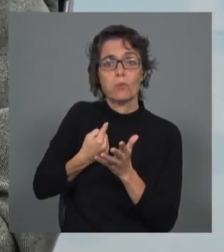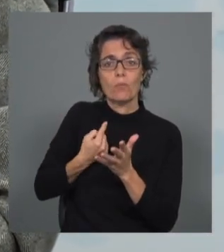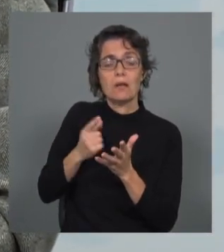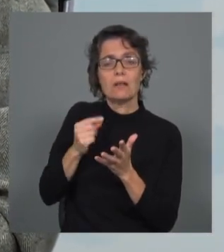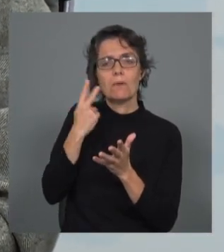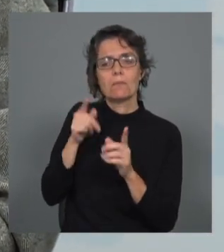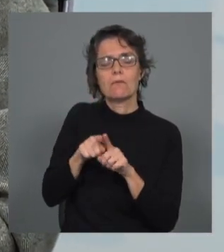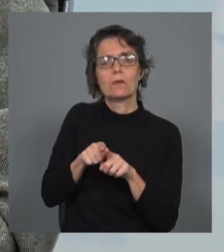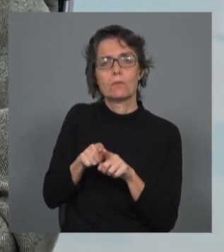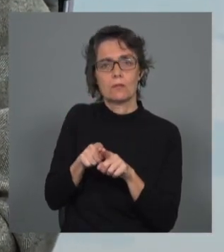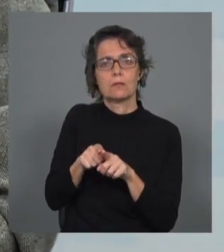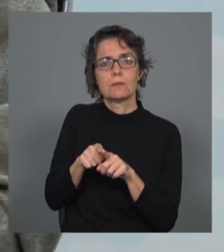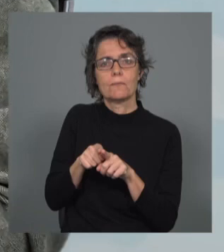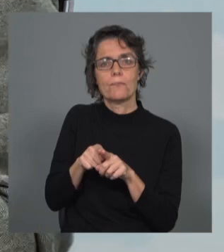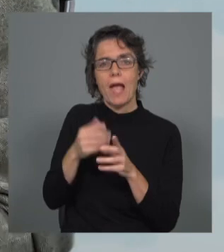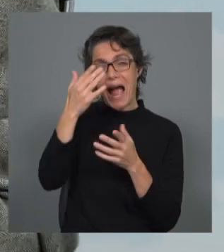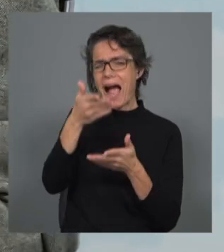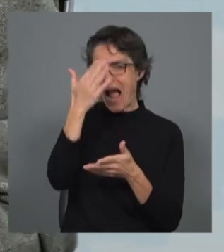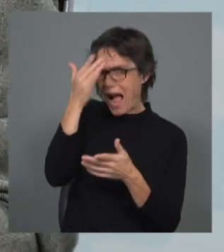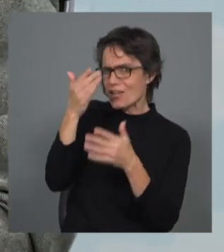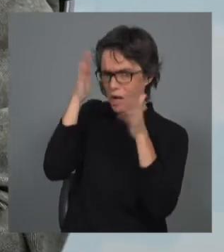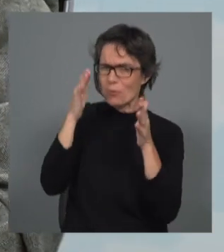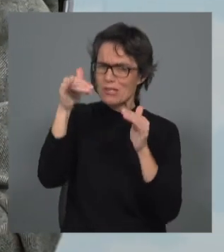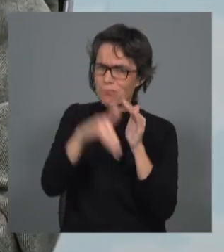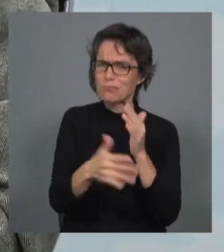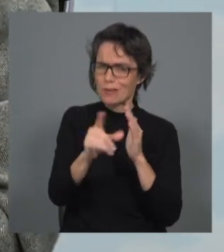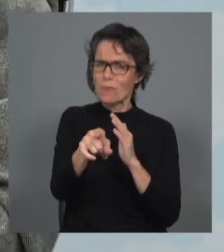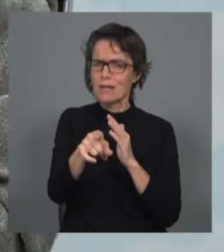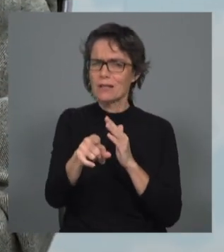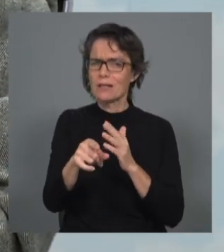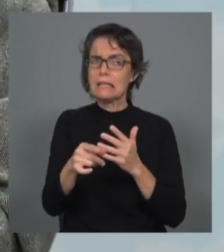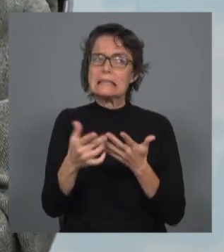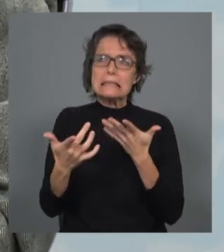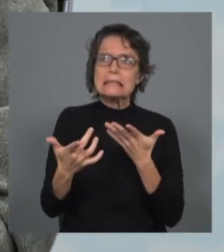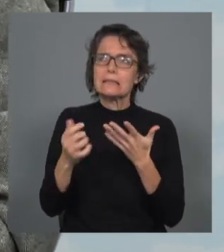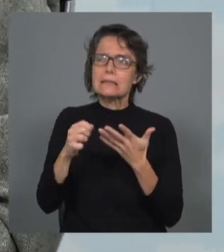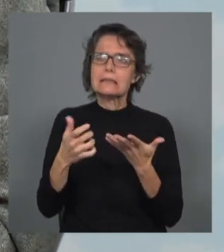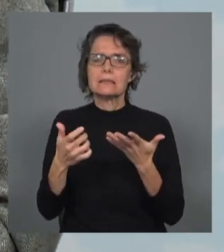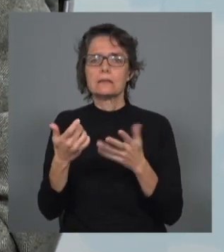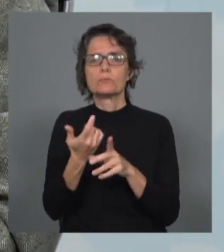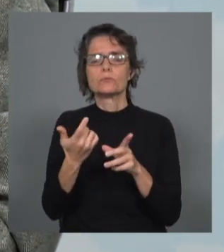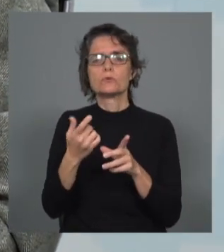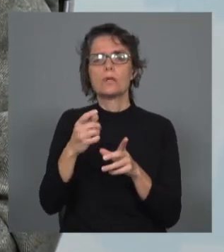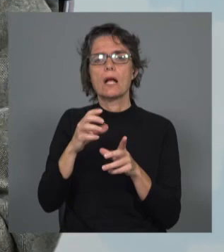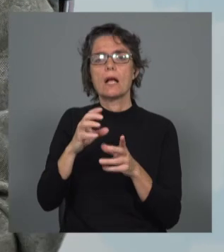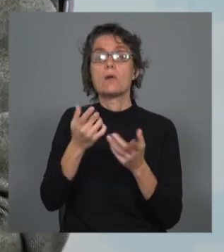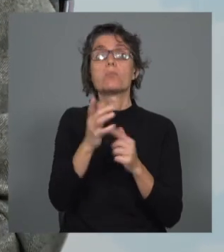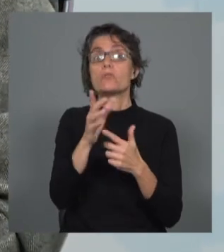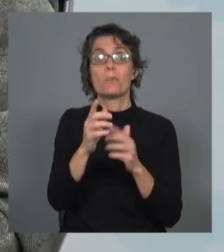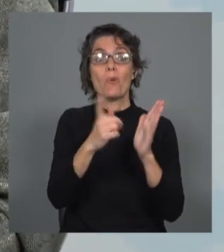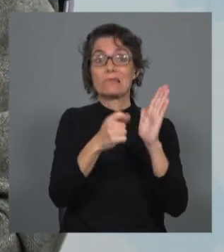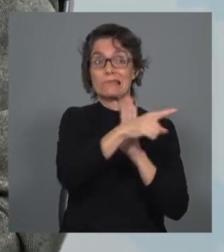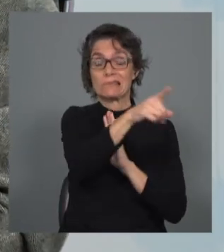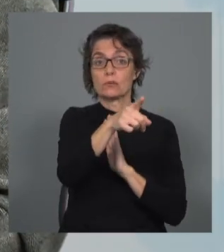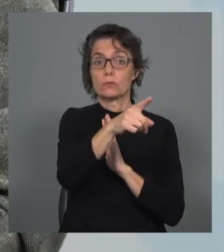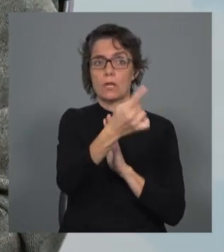política. A democracia fica mais fraca. Ficando mesmo, neste caso, em algumas zonas dos Estados Unidos, ficaram